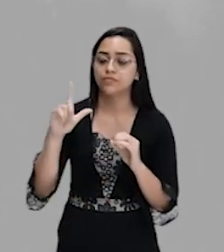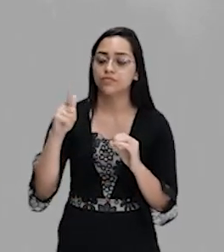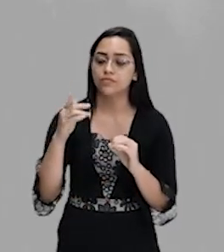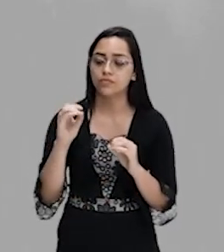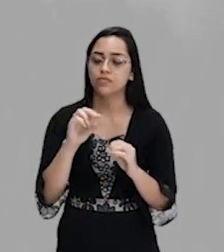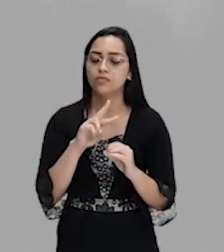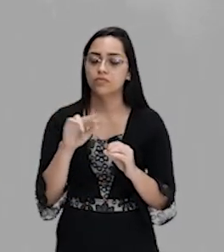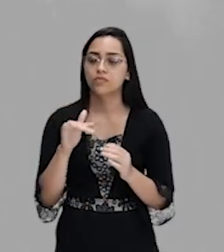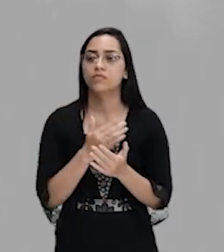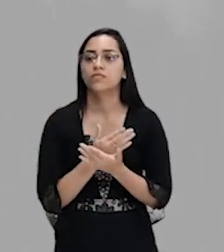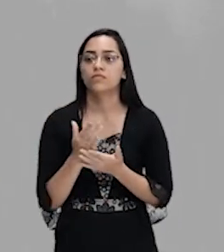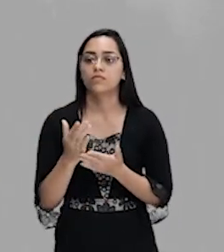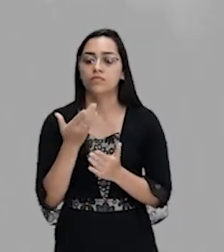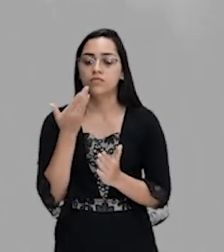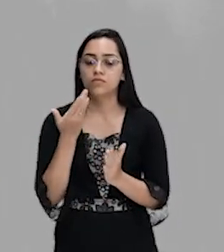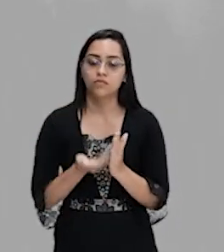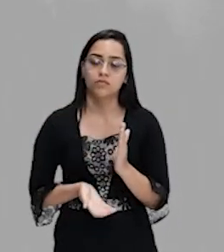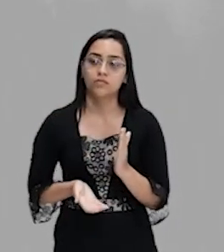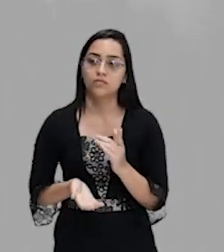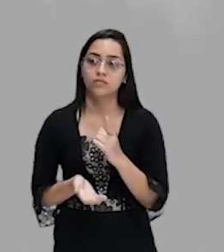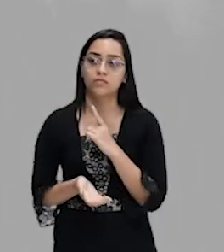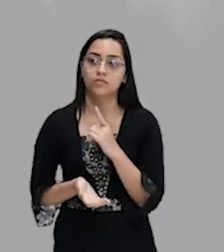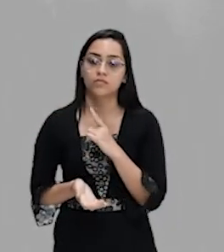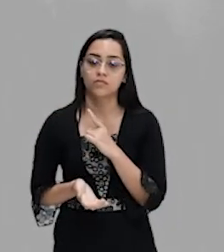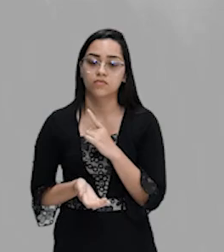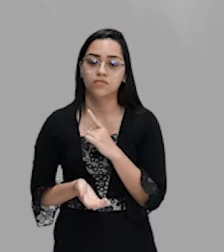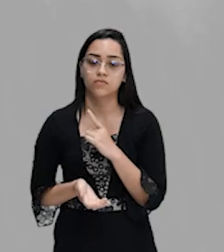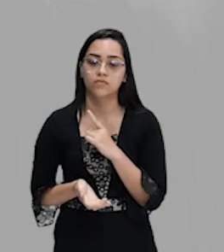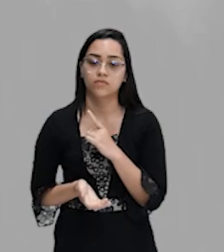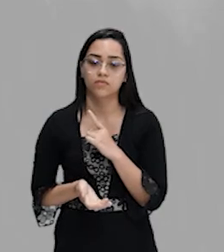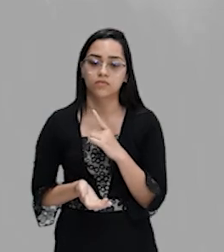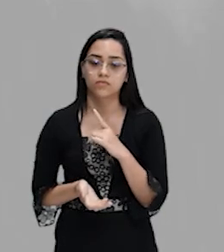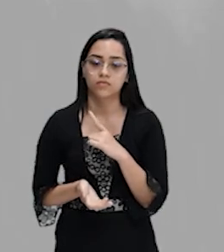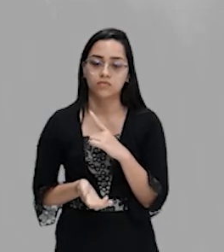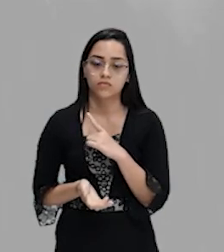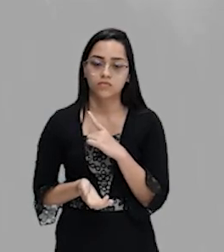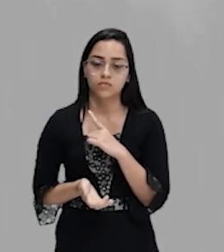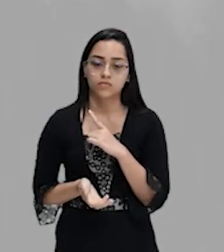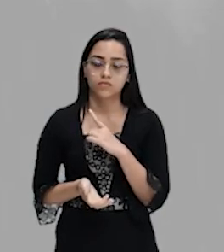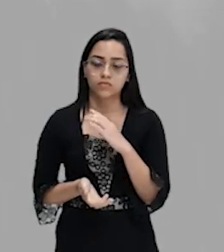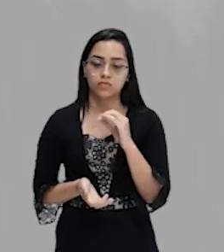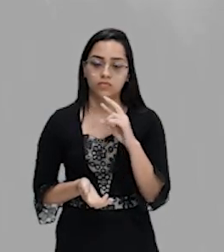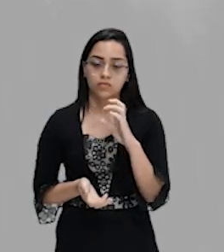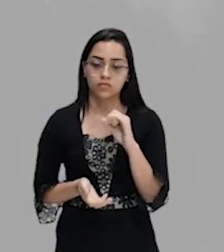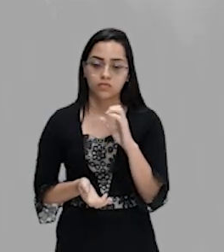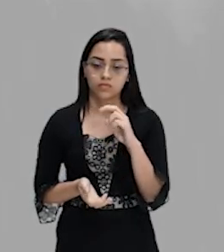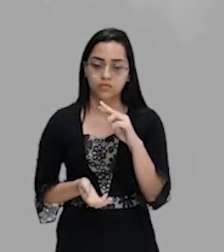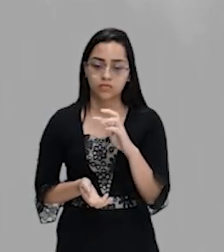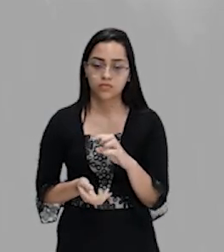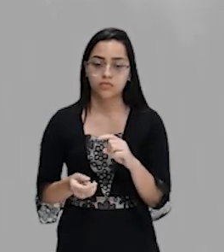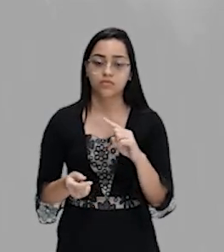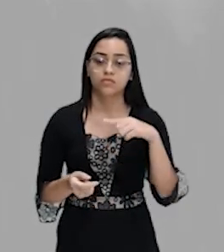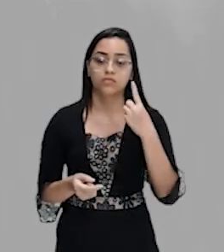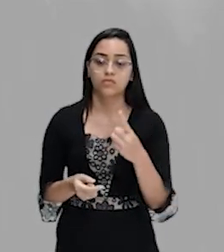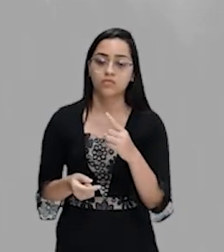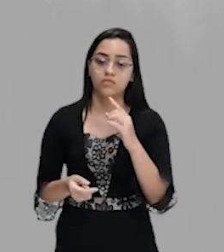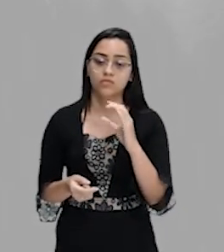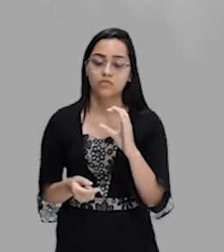vai começar a perder, né, parte iluminada. E vem a Lua convexa crescente.